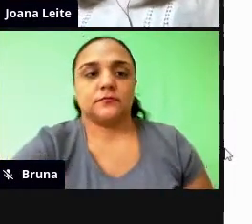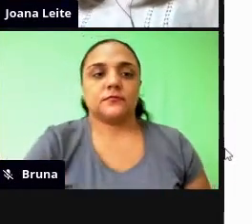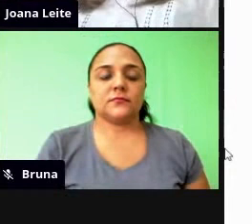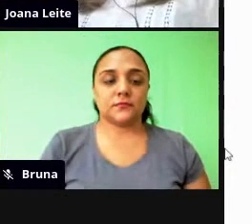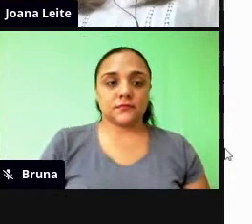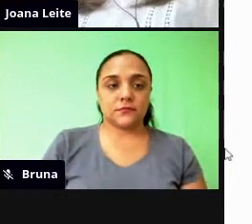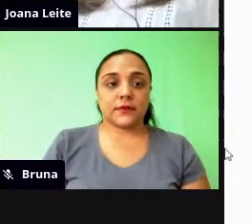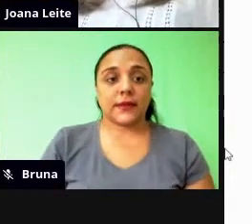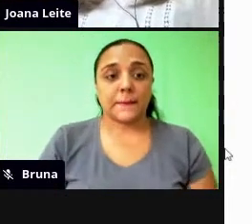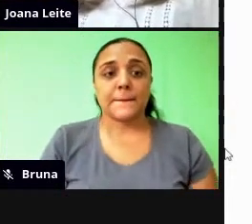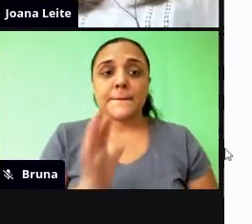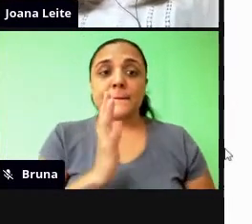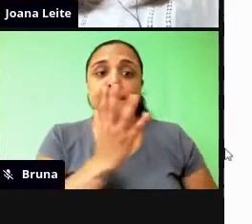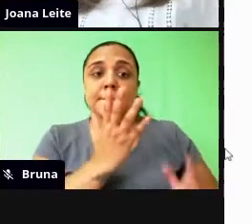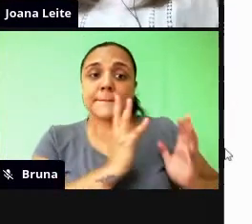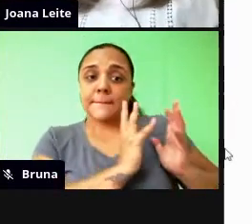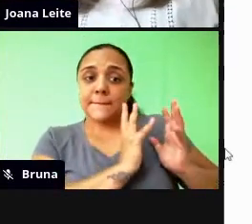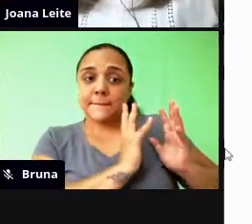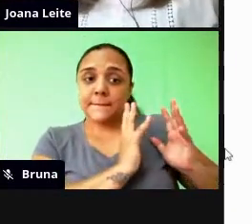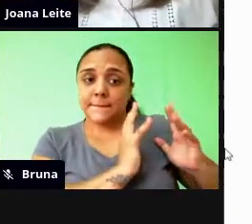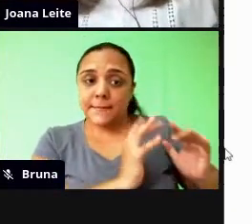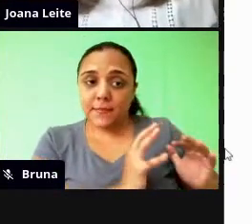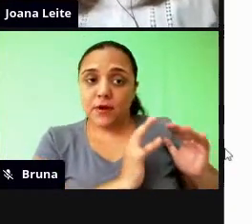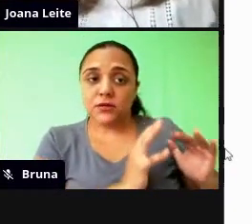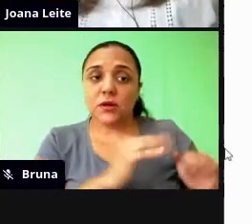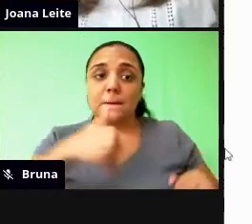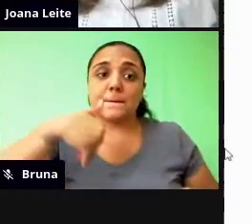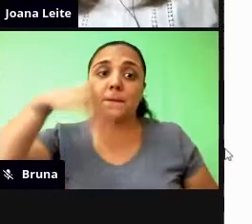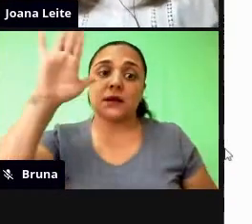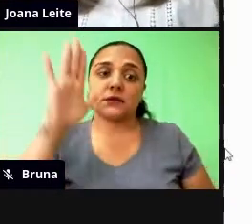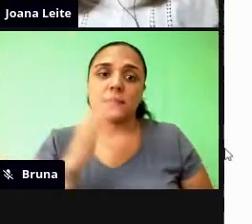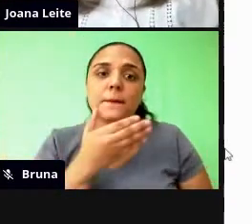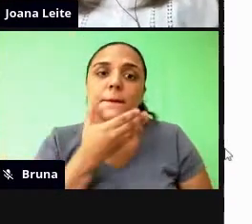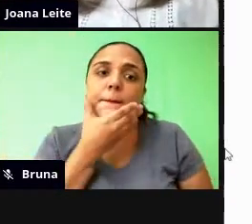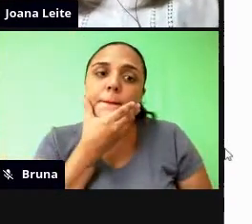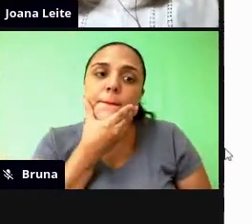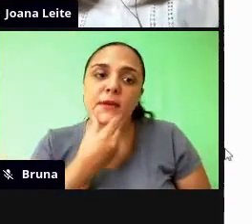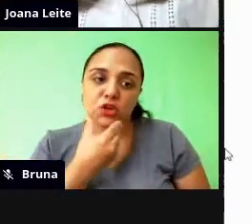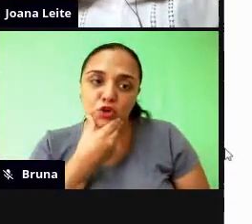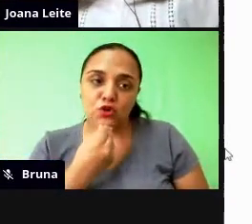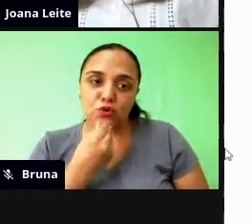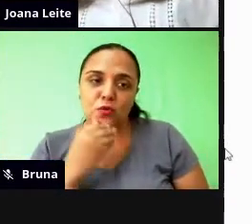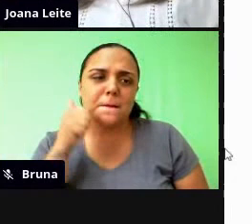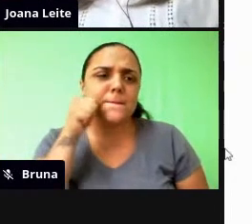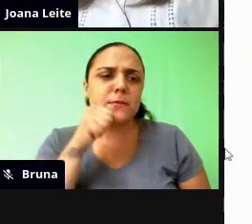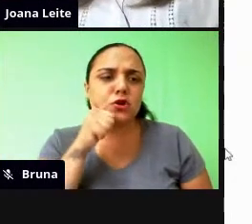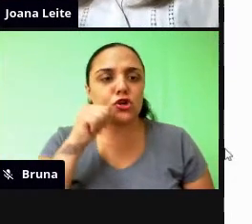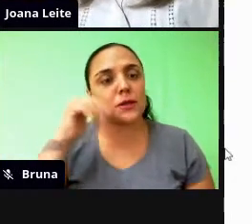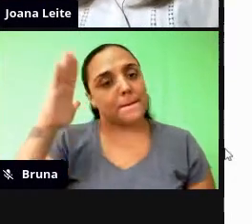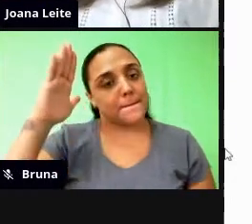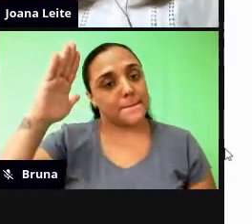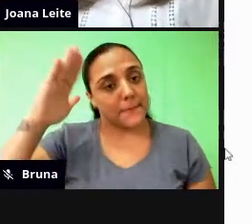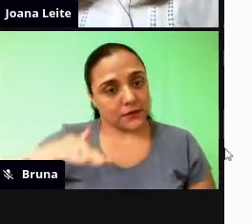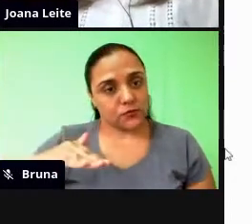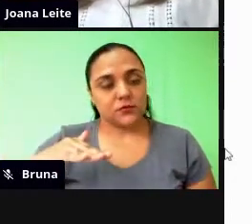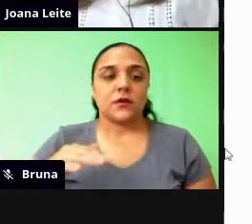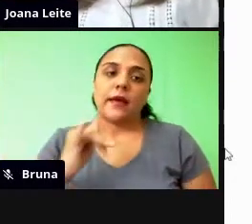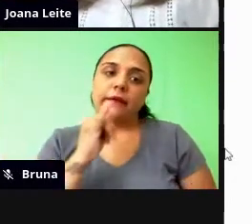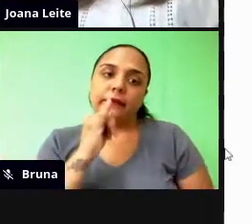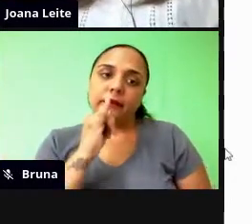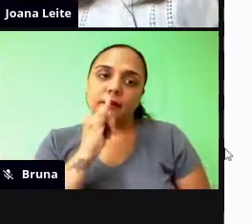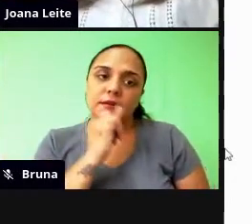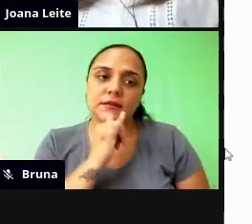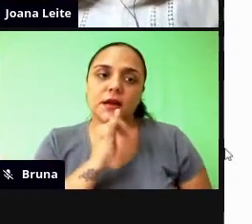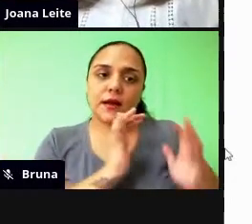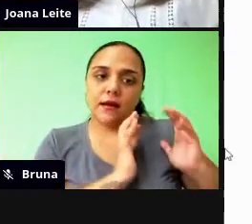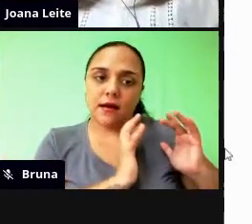de autismo, ela é maior em meninos que meninas, um menino para cada 4 meninas. Por isso, né, por muitos anos, o